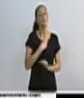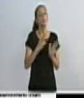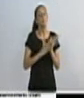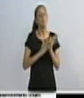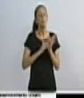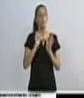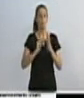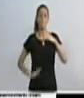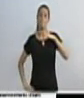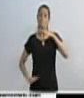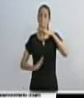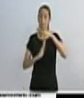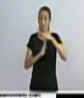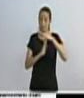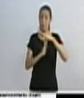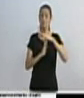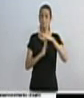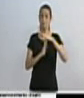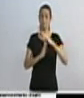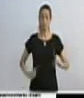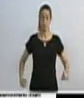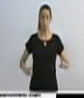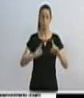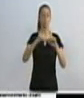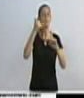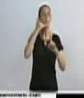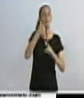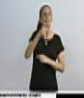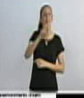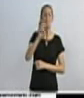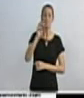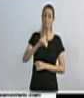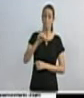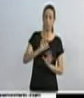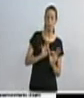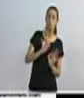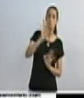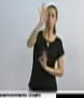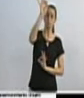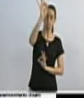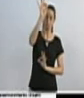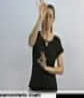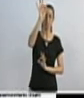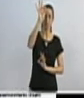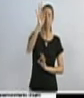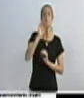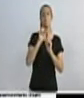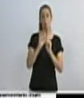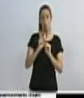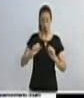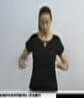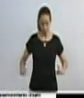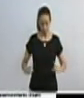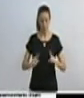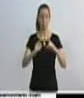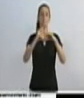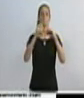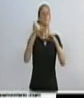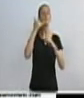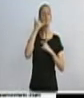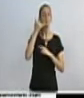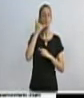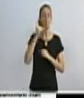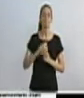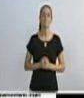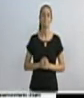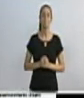altura máxima do zoneamento acrescido de 15 metros, que seria a altura máxima permitida para a antena. Com relação